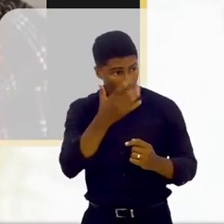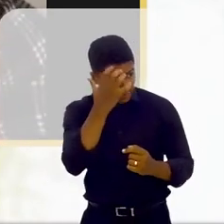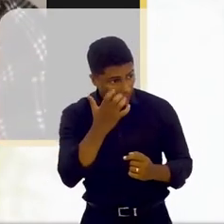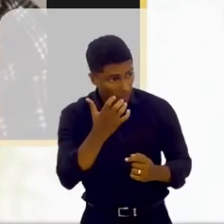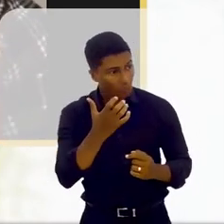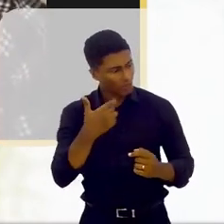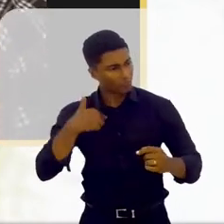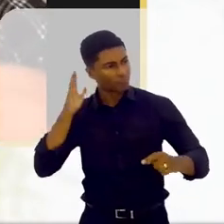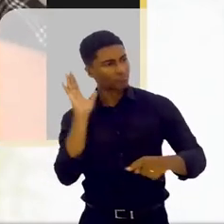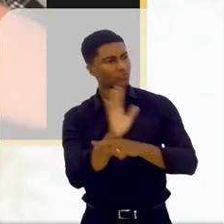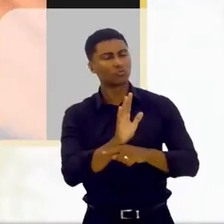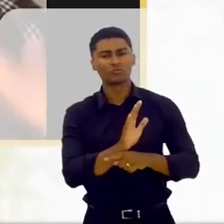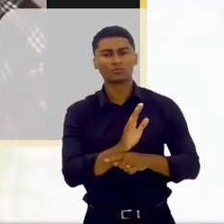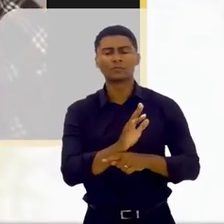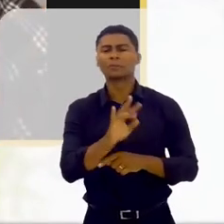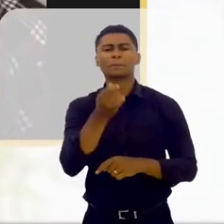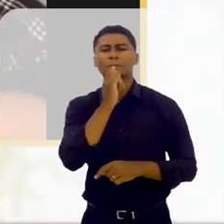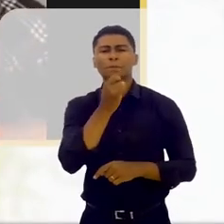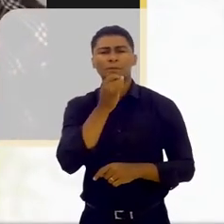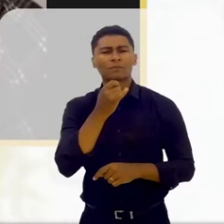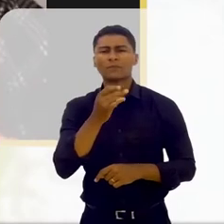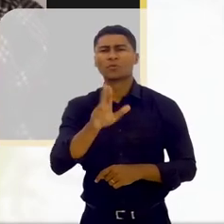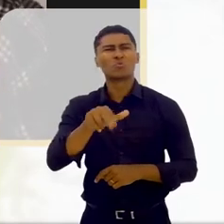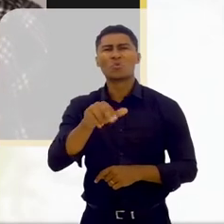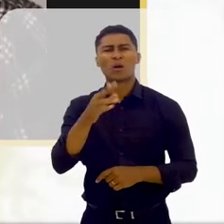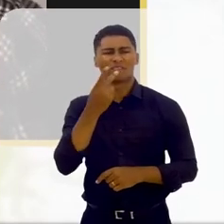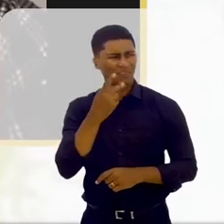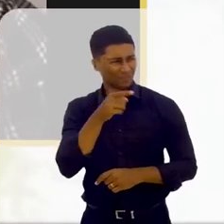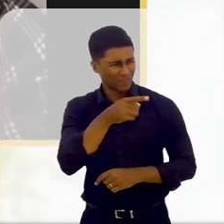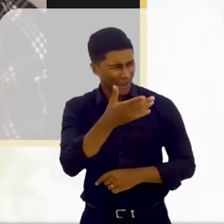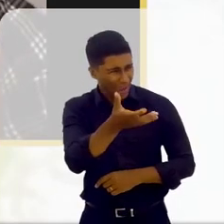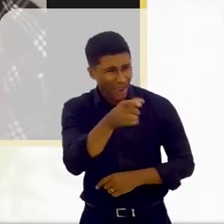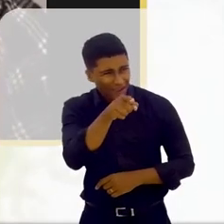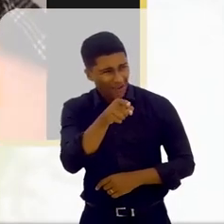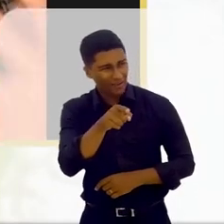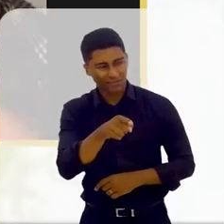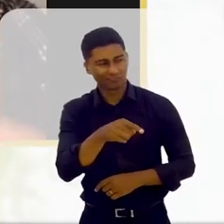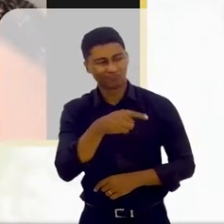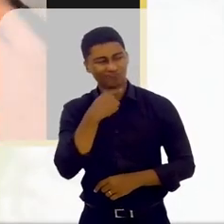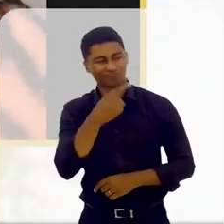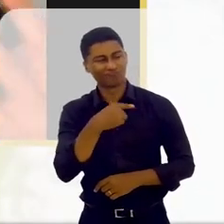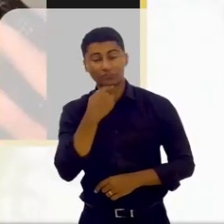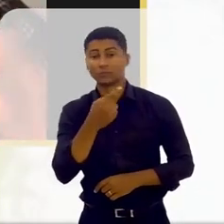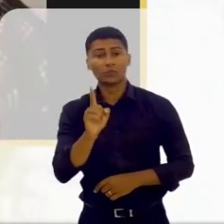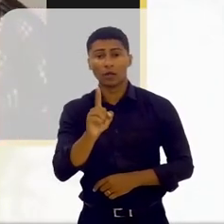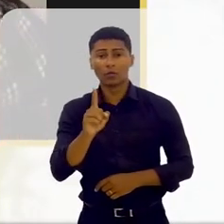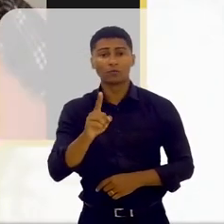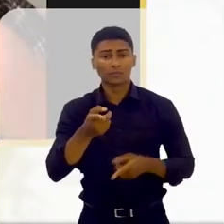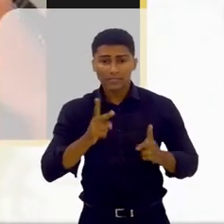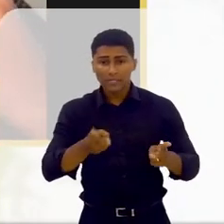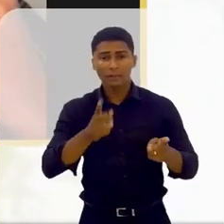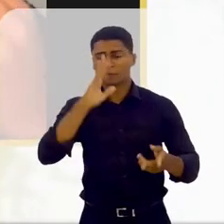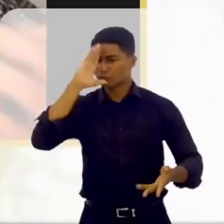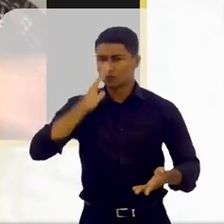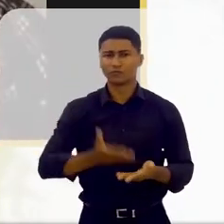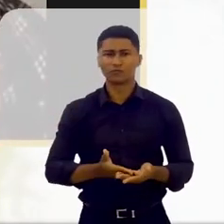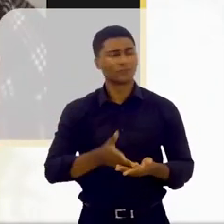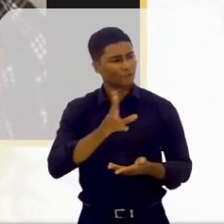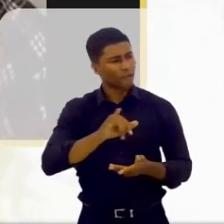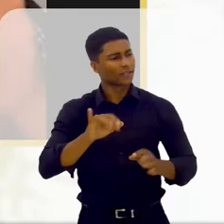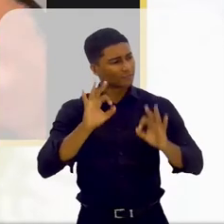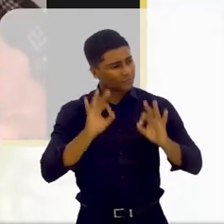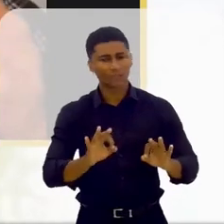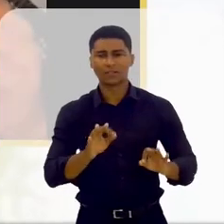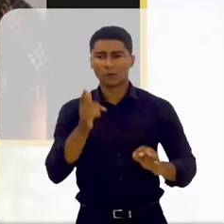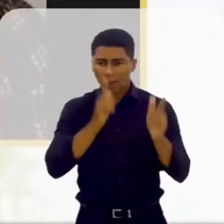vou te ajudar. Mas nunca, em hipótese alguma, a gente ia falar, ah, não vai dar certo. Não. Pelo contrário, a gente sempre acreditou de que, pô, vai dar